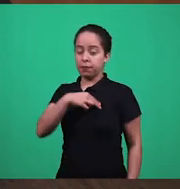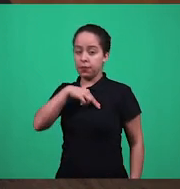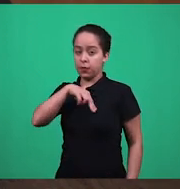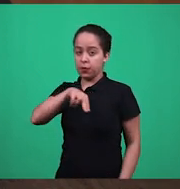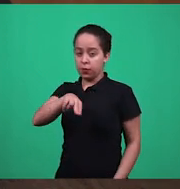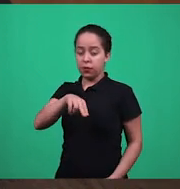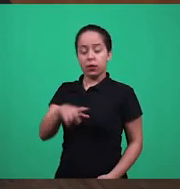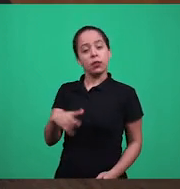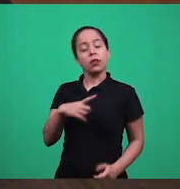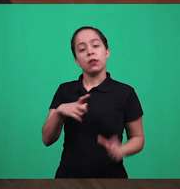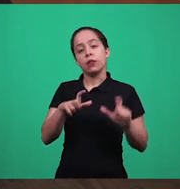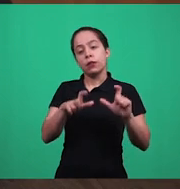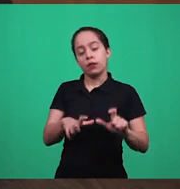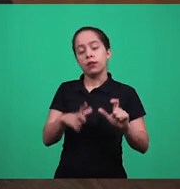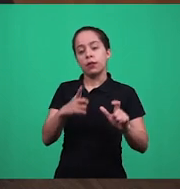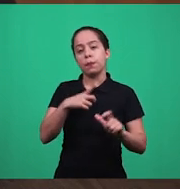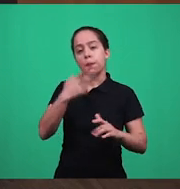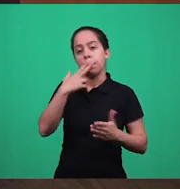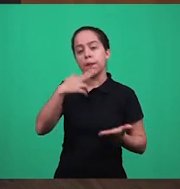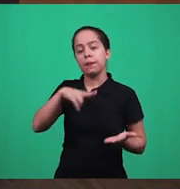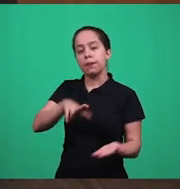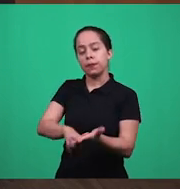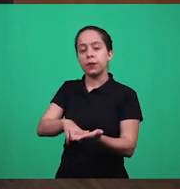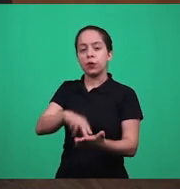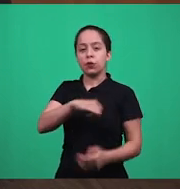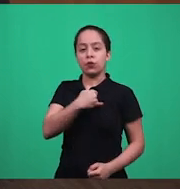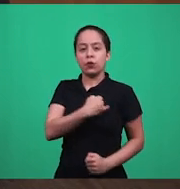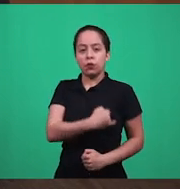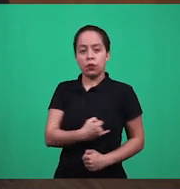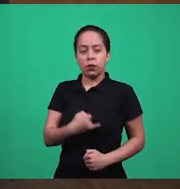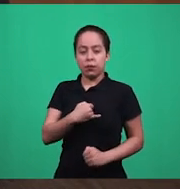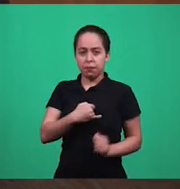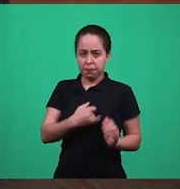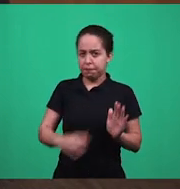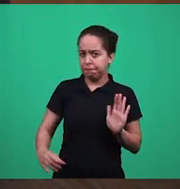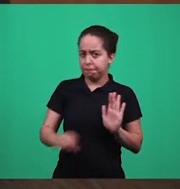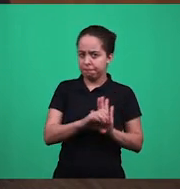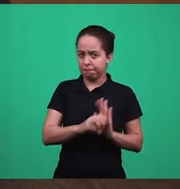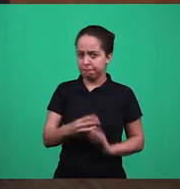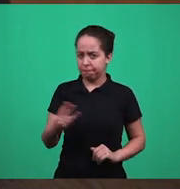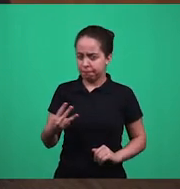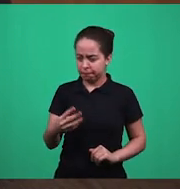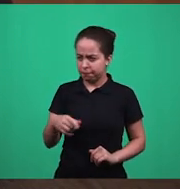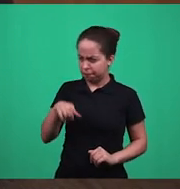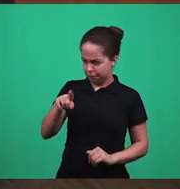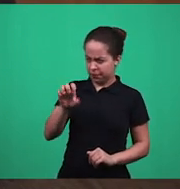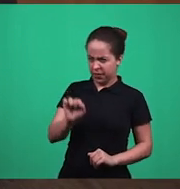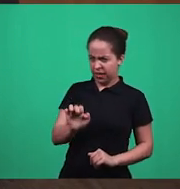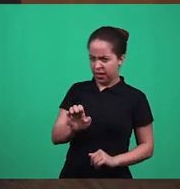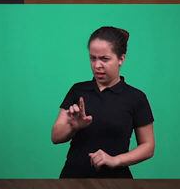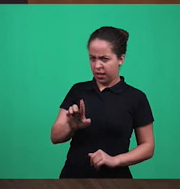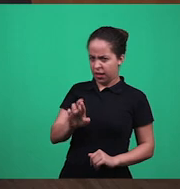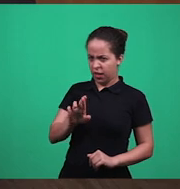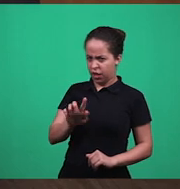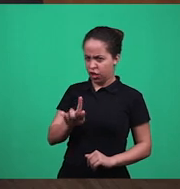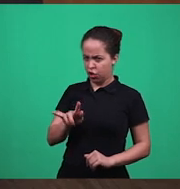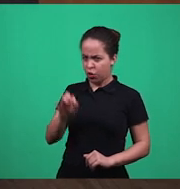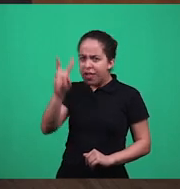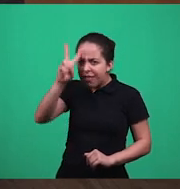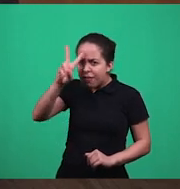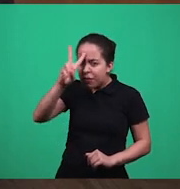capítulo 3 do Evangelho de João. Tá lembrado, Sérgio? Sim, e como?